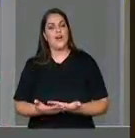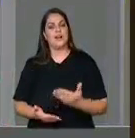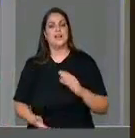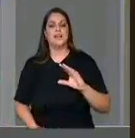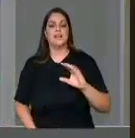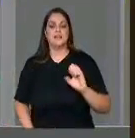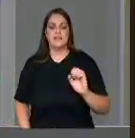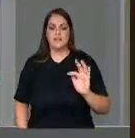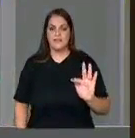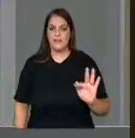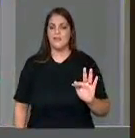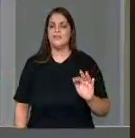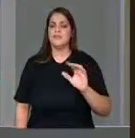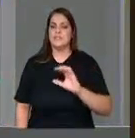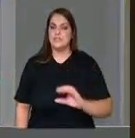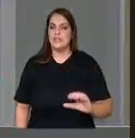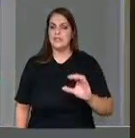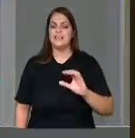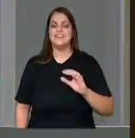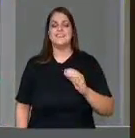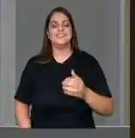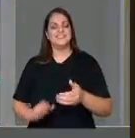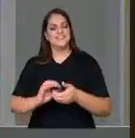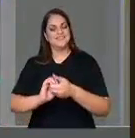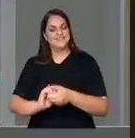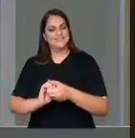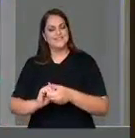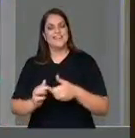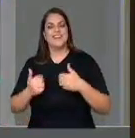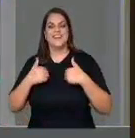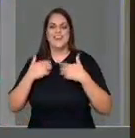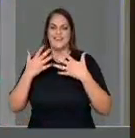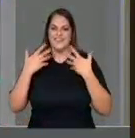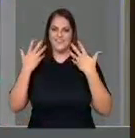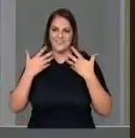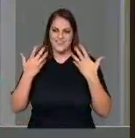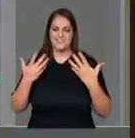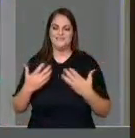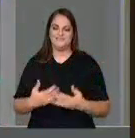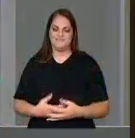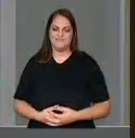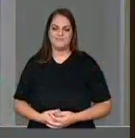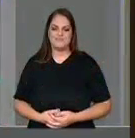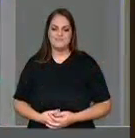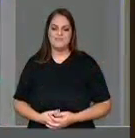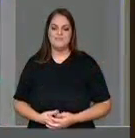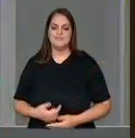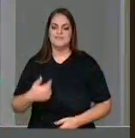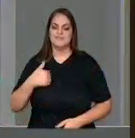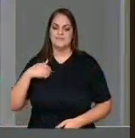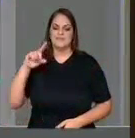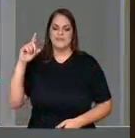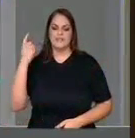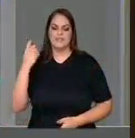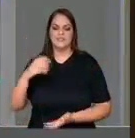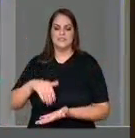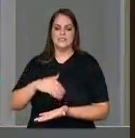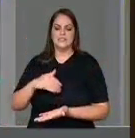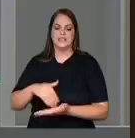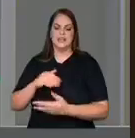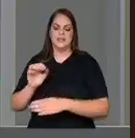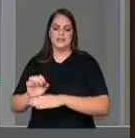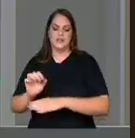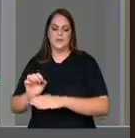uma alegria muito grande para a gente estar aqui. Eu tive o orgulho de servir o meu estado como secretário